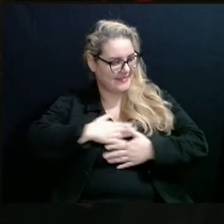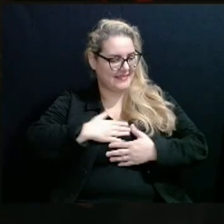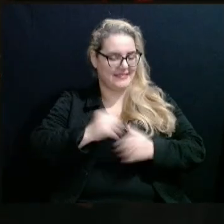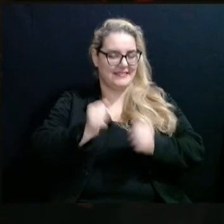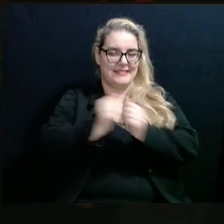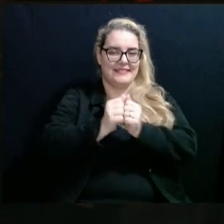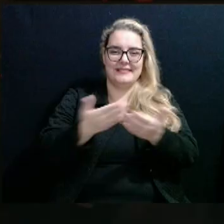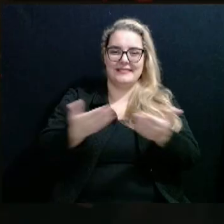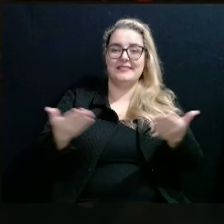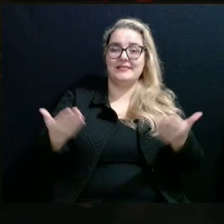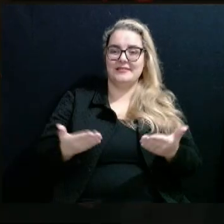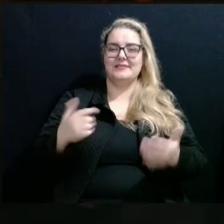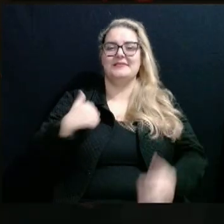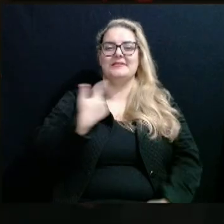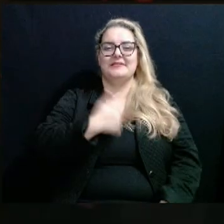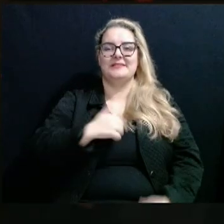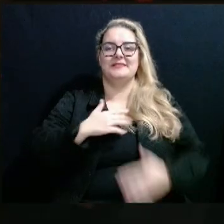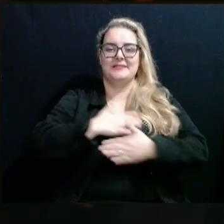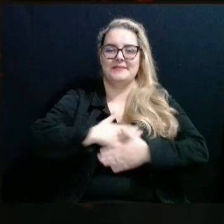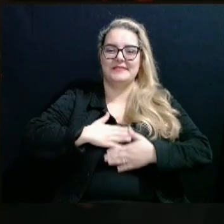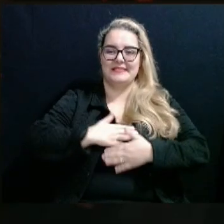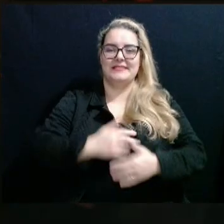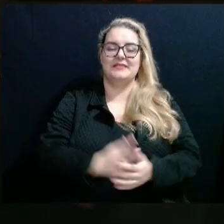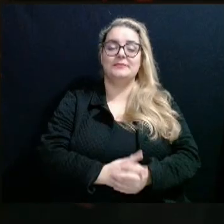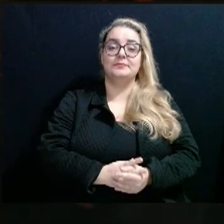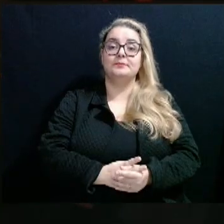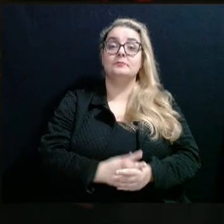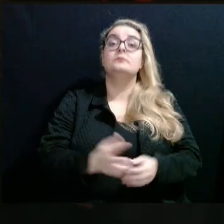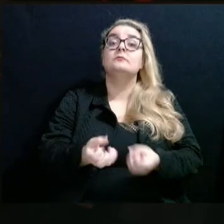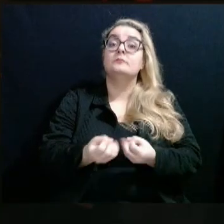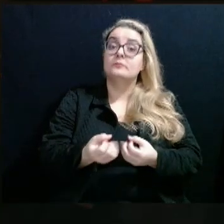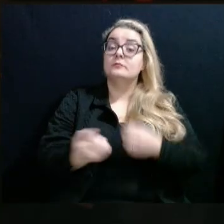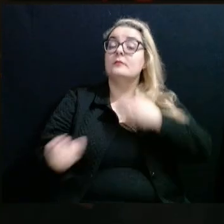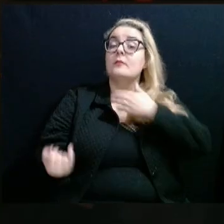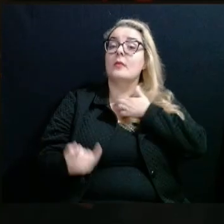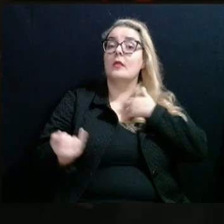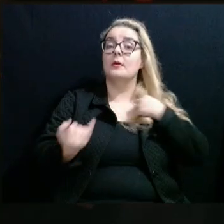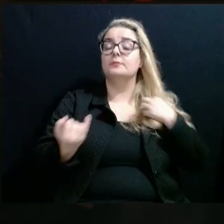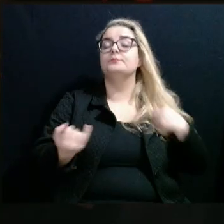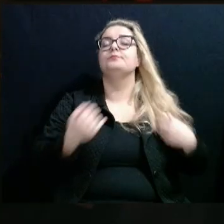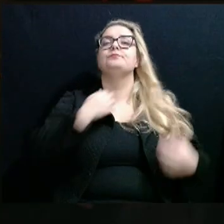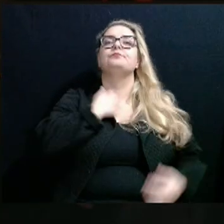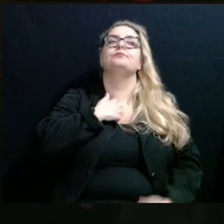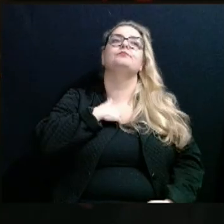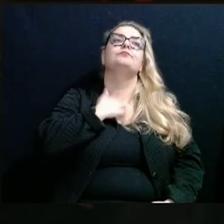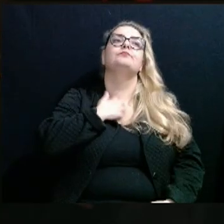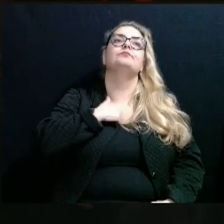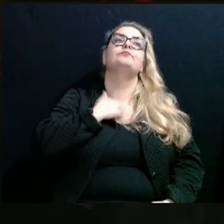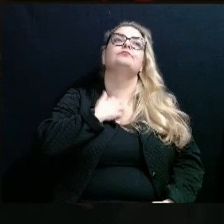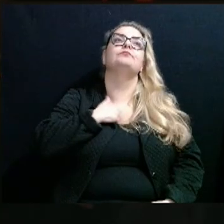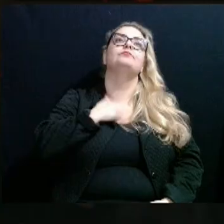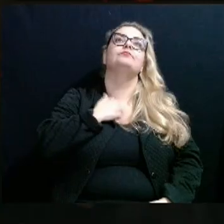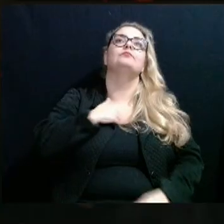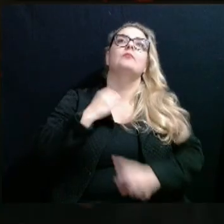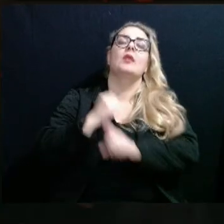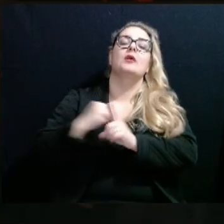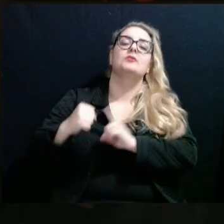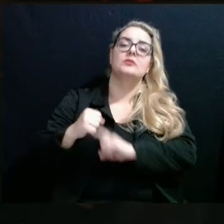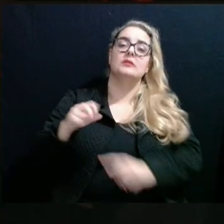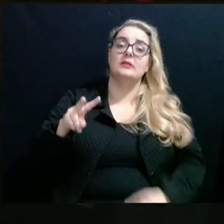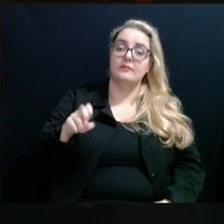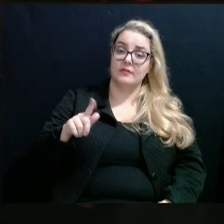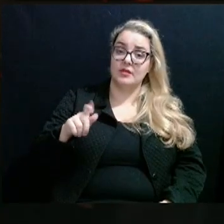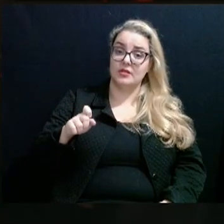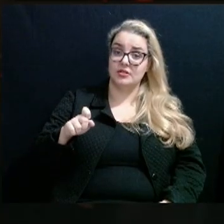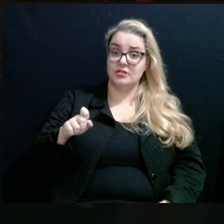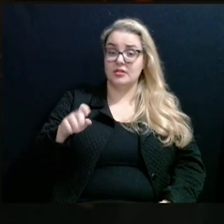gente começa trazendo um dado interessante. Segundo a Sociedade Vegetariana Brasileira, 22% dos brasileiros